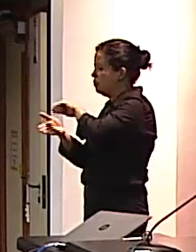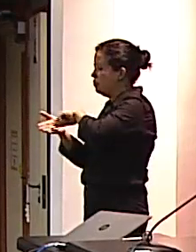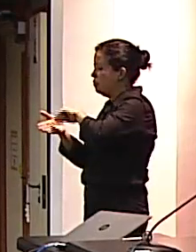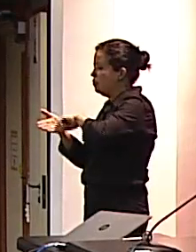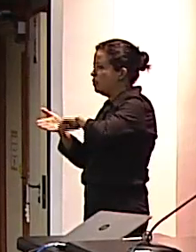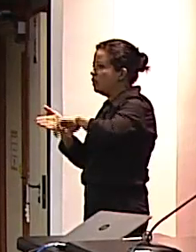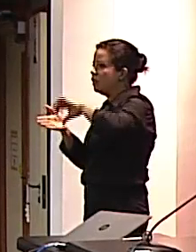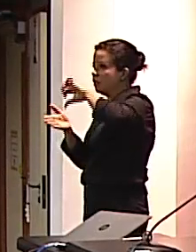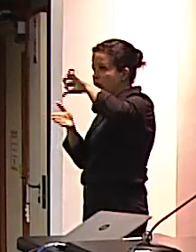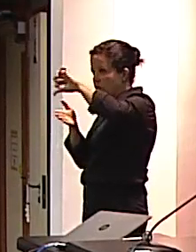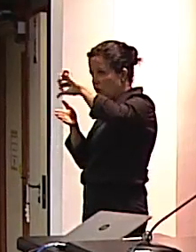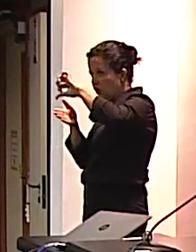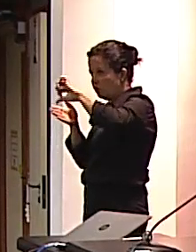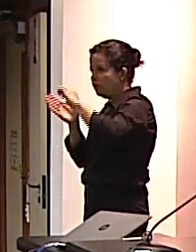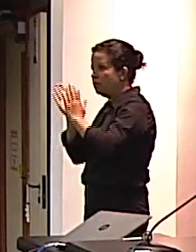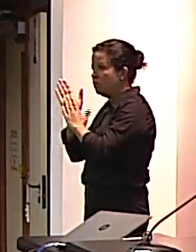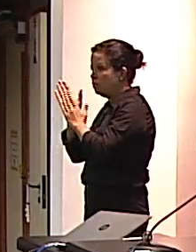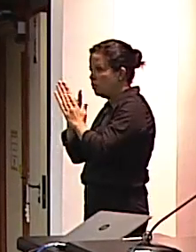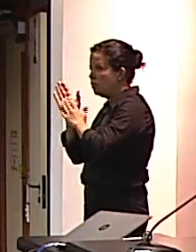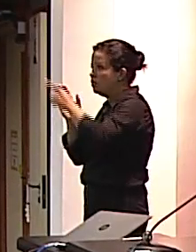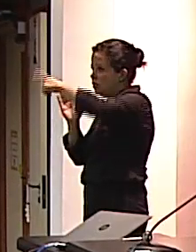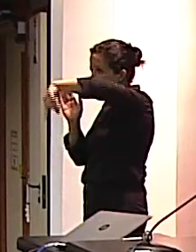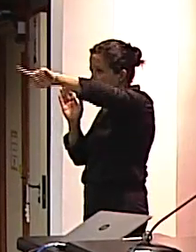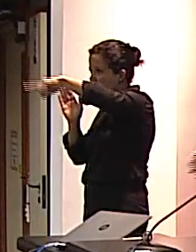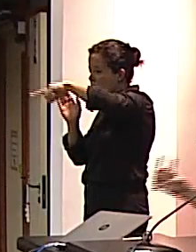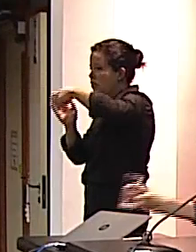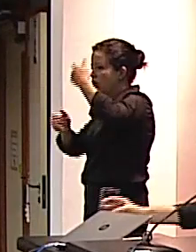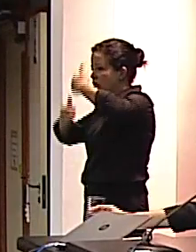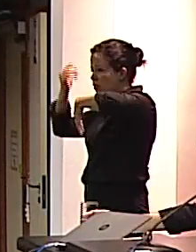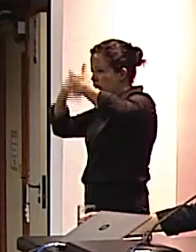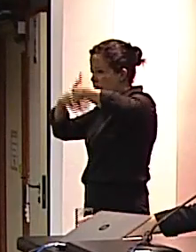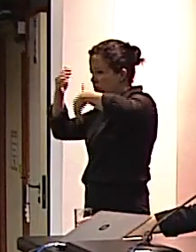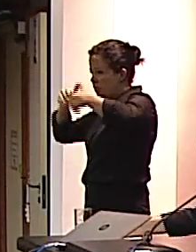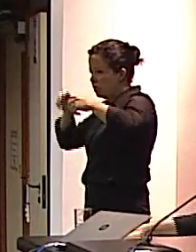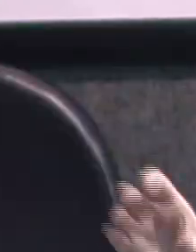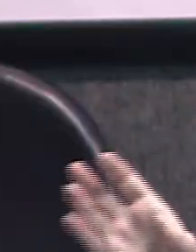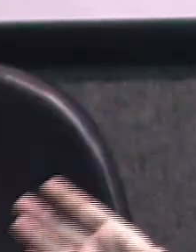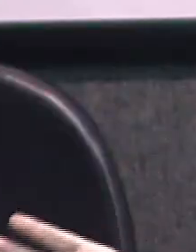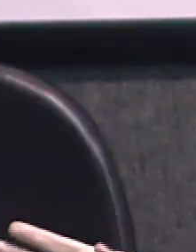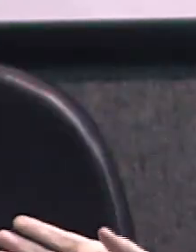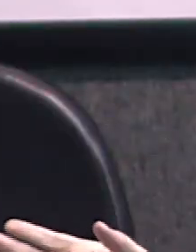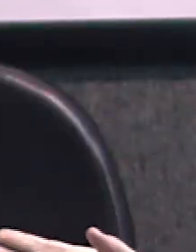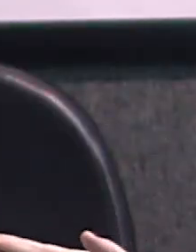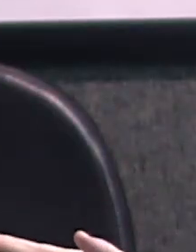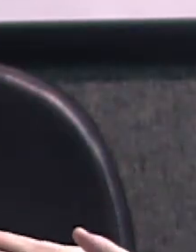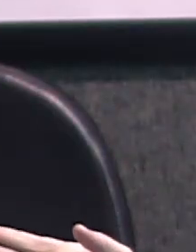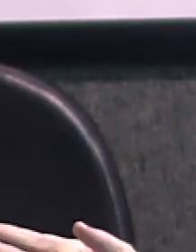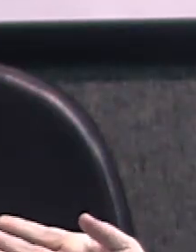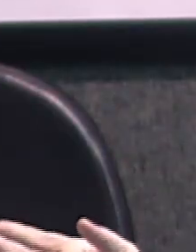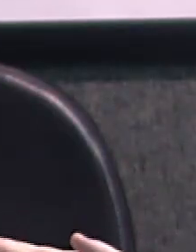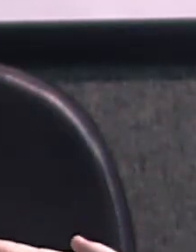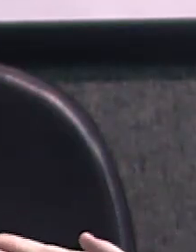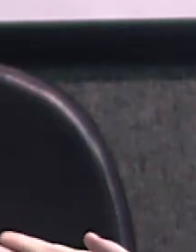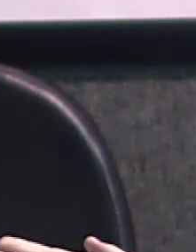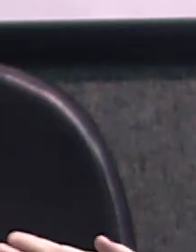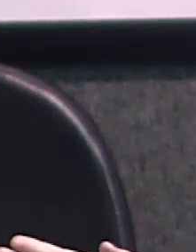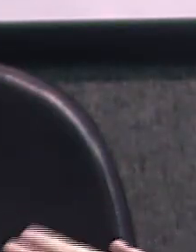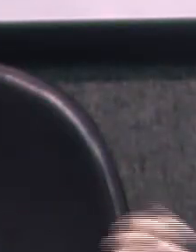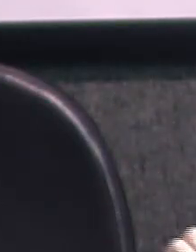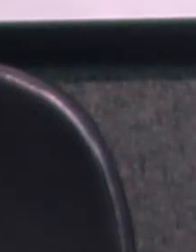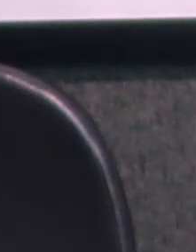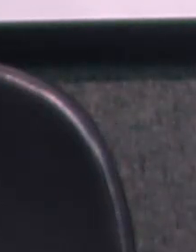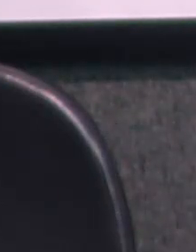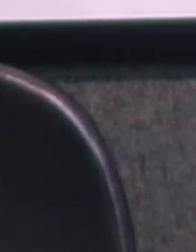9 propostas que foram levantadas nas falas da mesa e das pessoas que se dirigiram